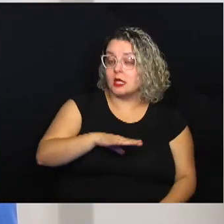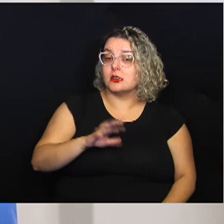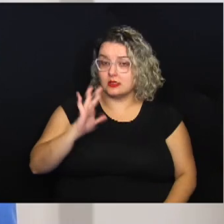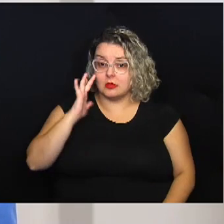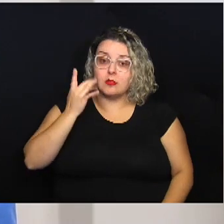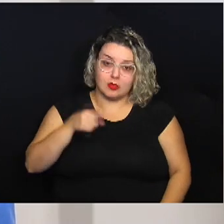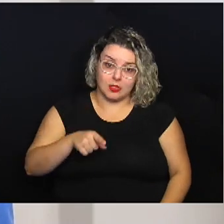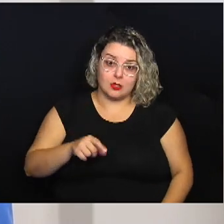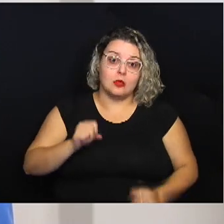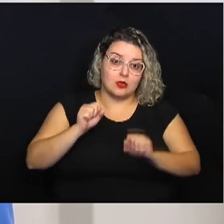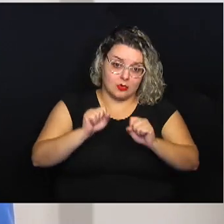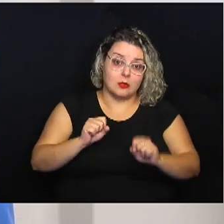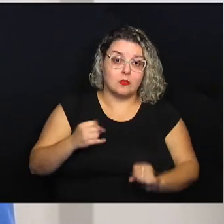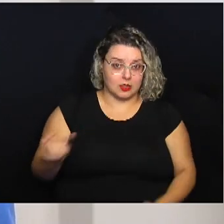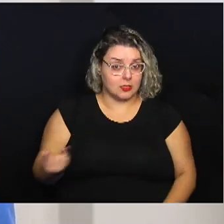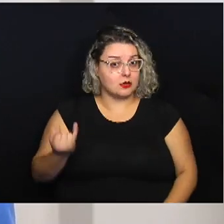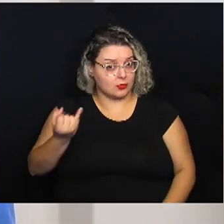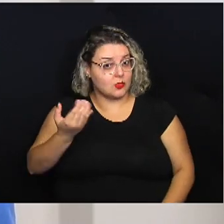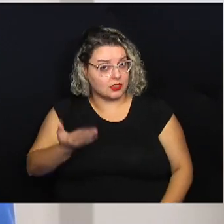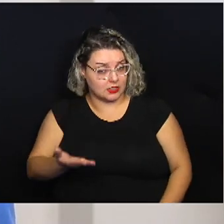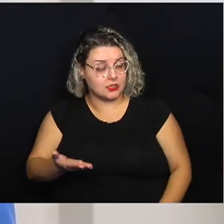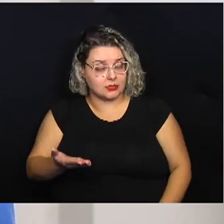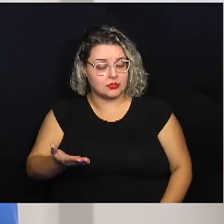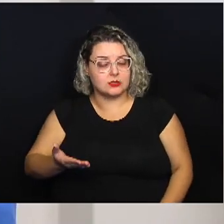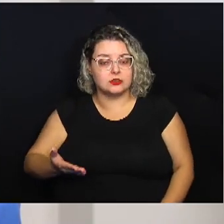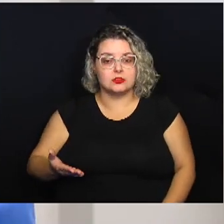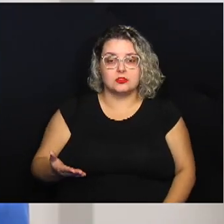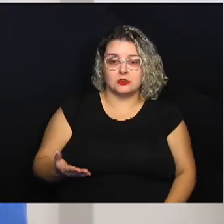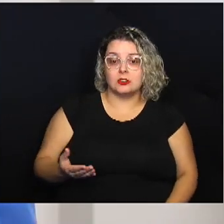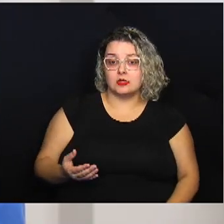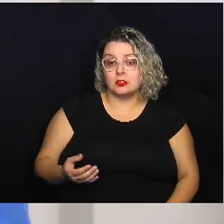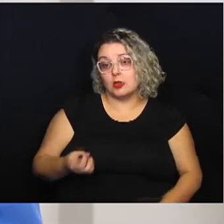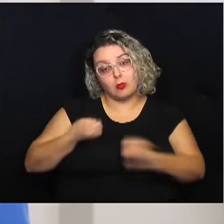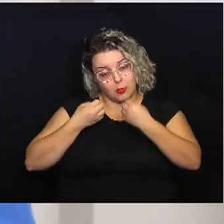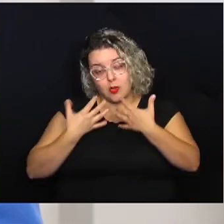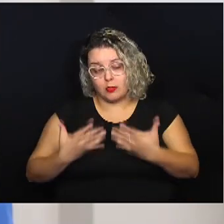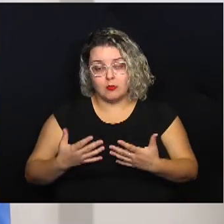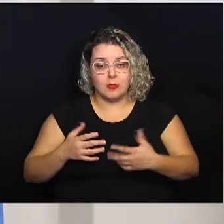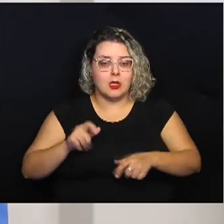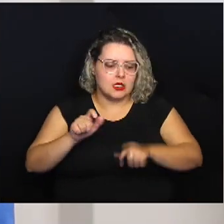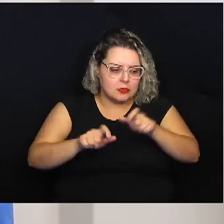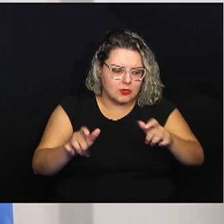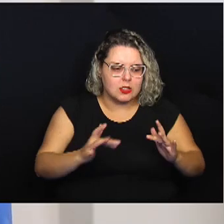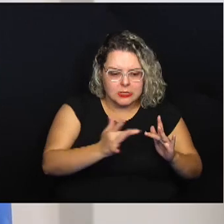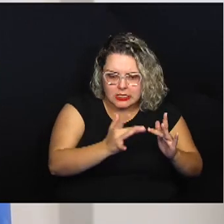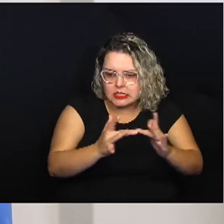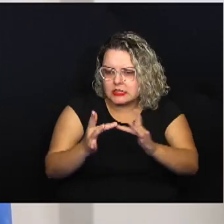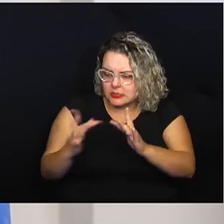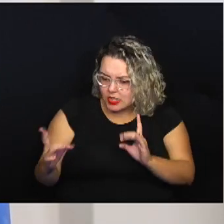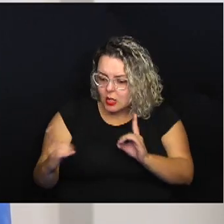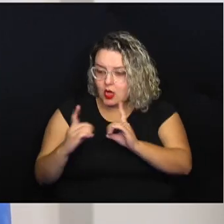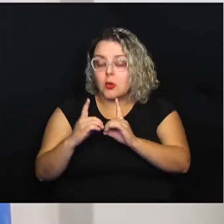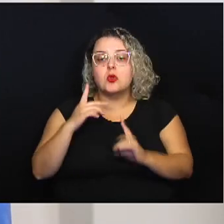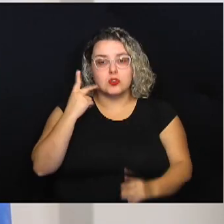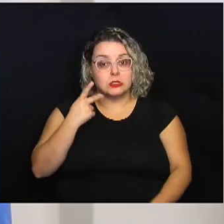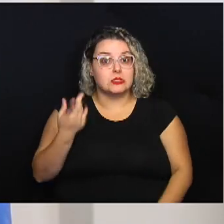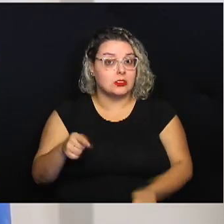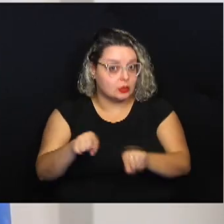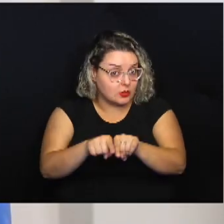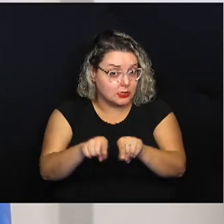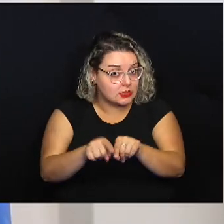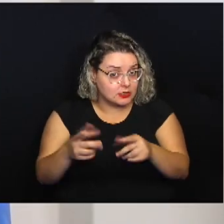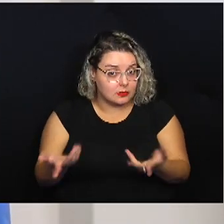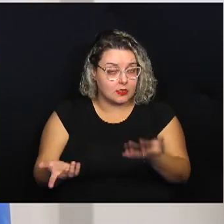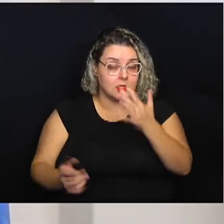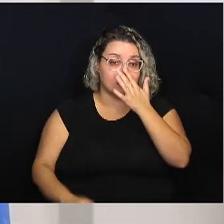pode ser uma coisa muito interessante. É importante até para as pessoas terem esse contato, essa proximidade com os vereadores